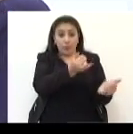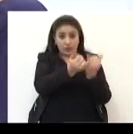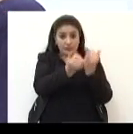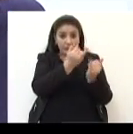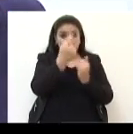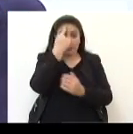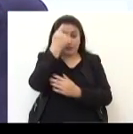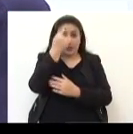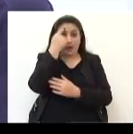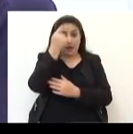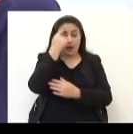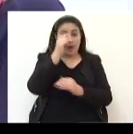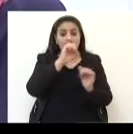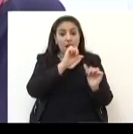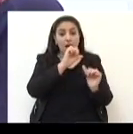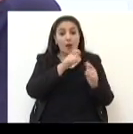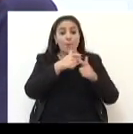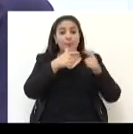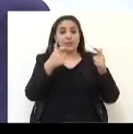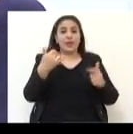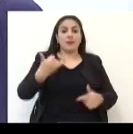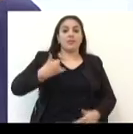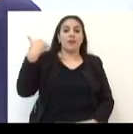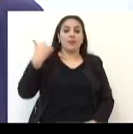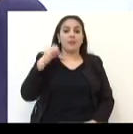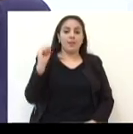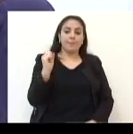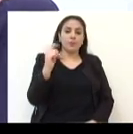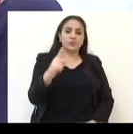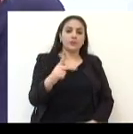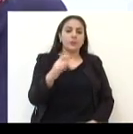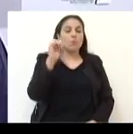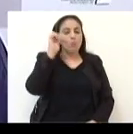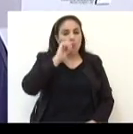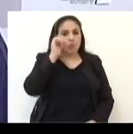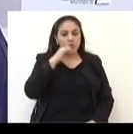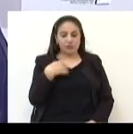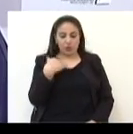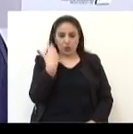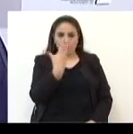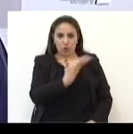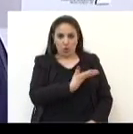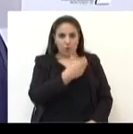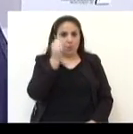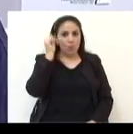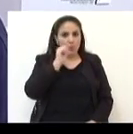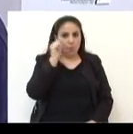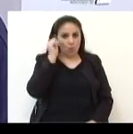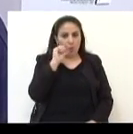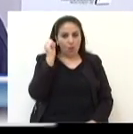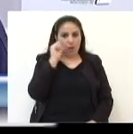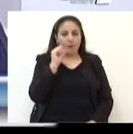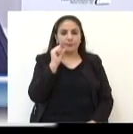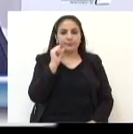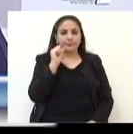a ideia de aumentar a idade para a aposentadoria das mulheres. Nós, mulheres,